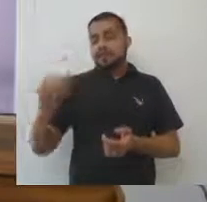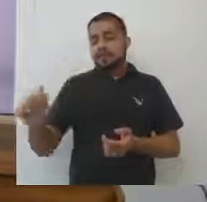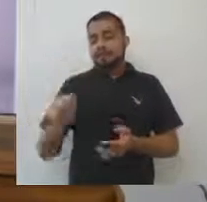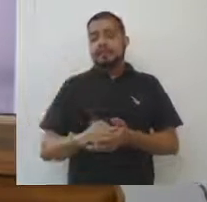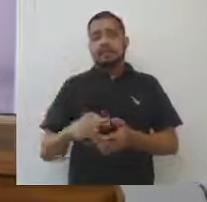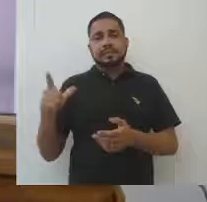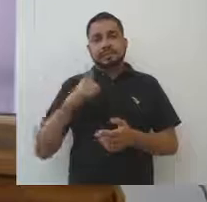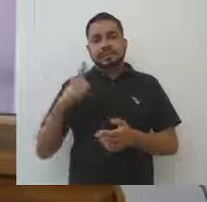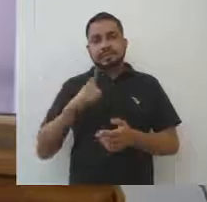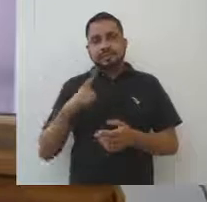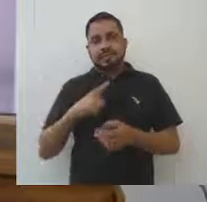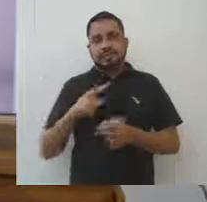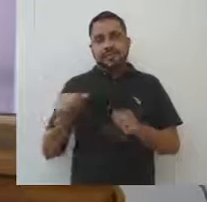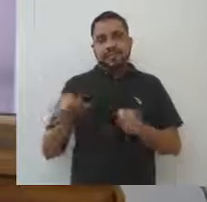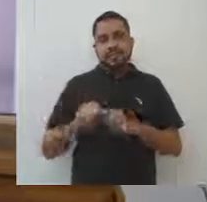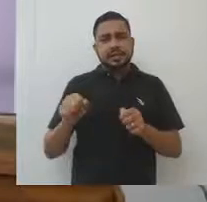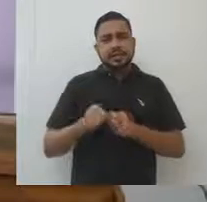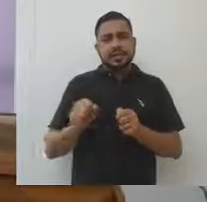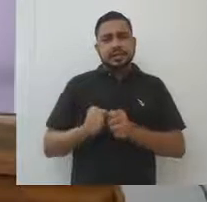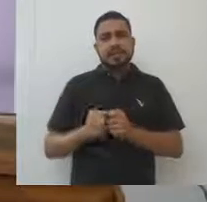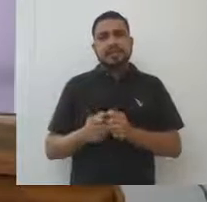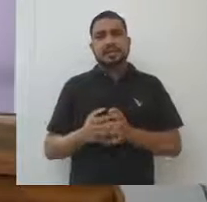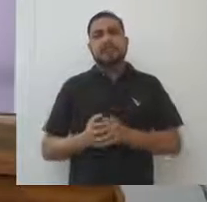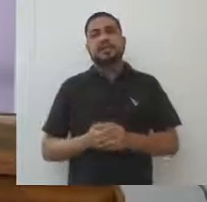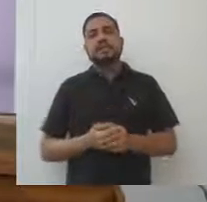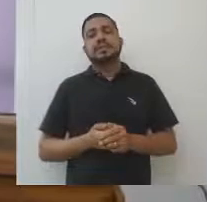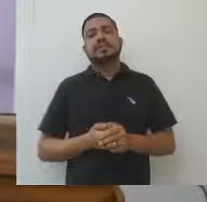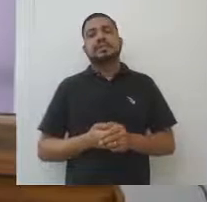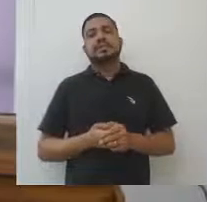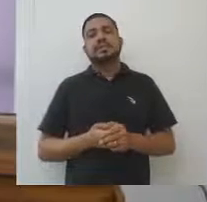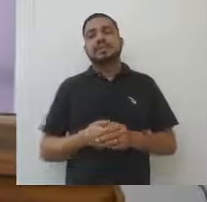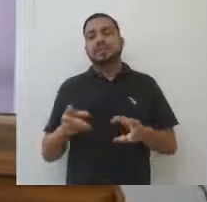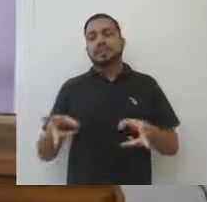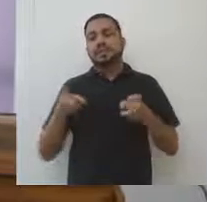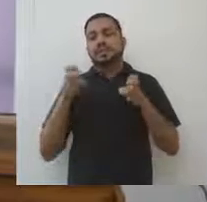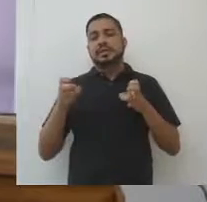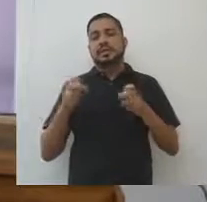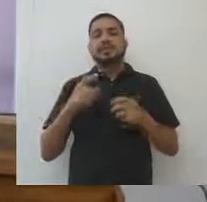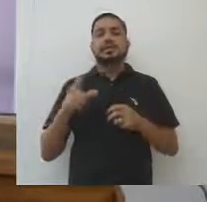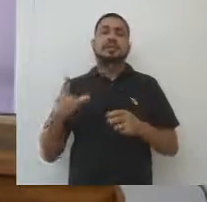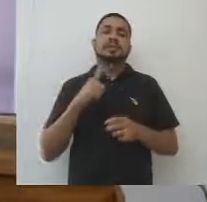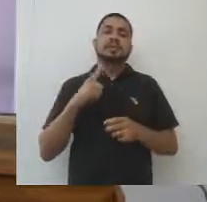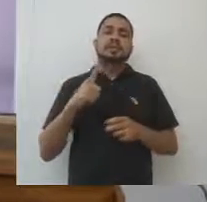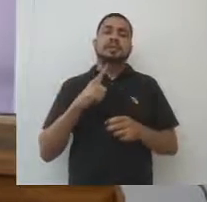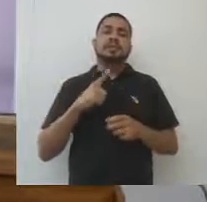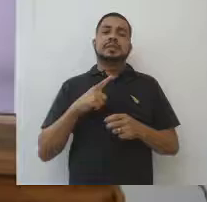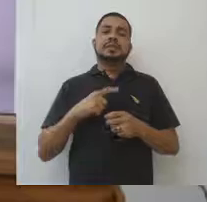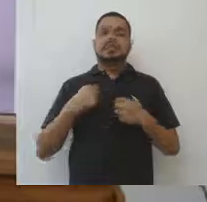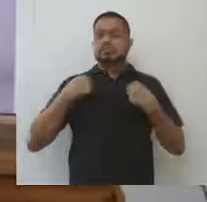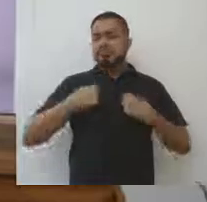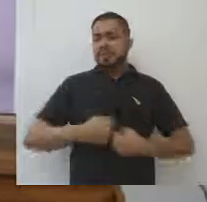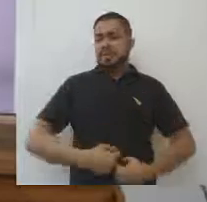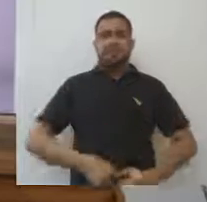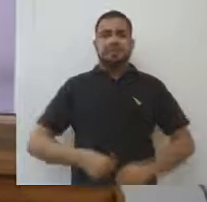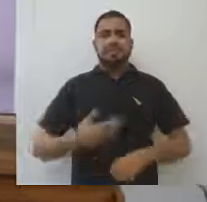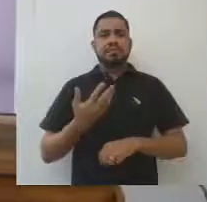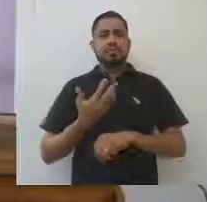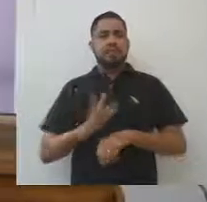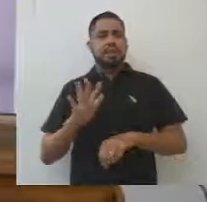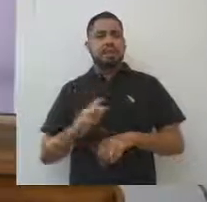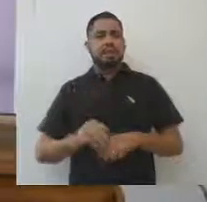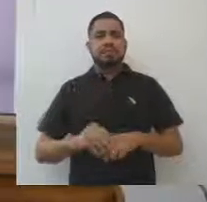está cortejando o vestimento, a indumentária dele. Ó. Observe que ele está... terno branco, sapato branco e preto,